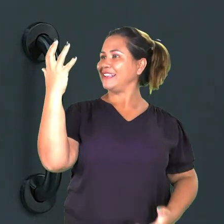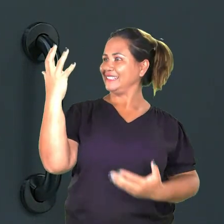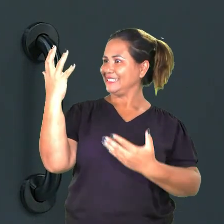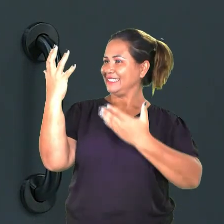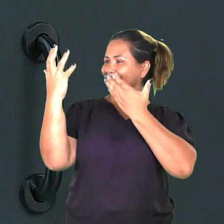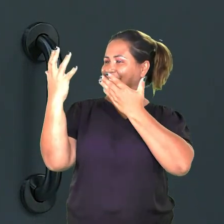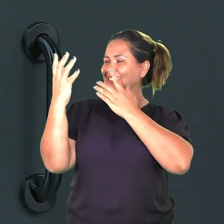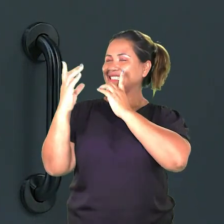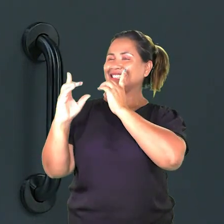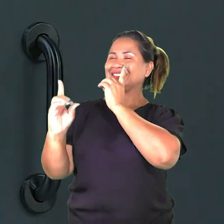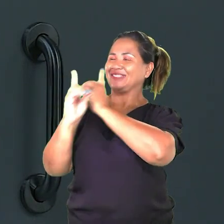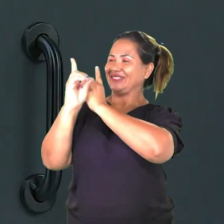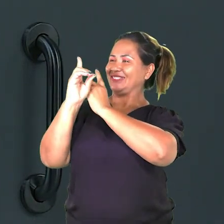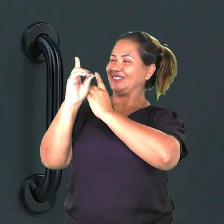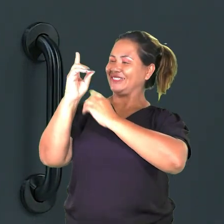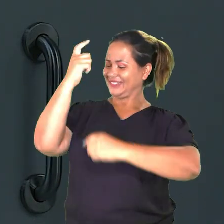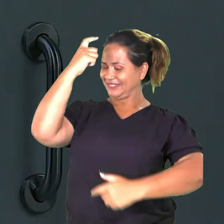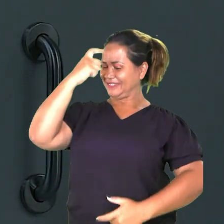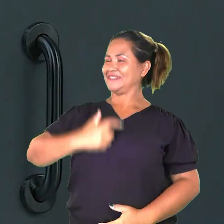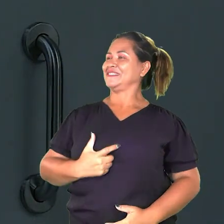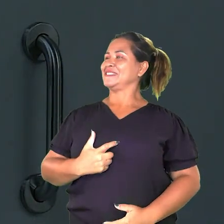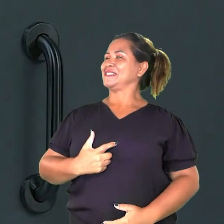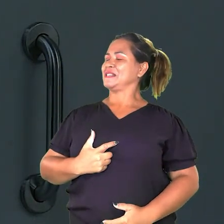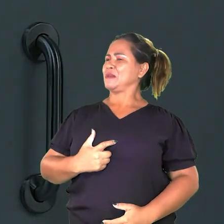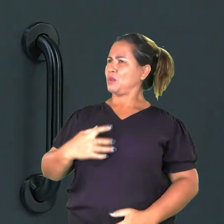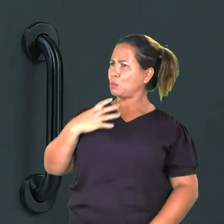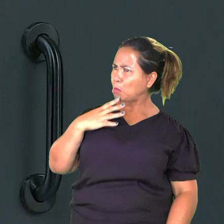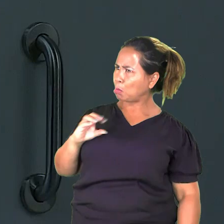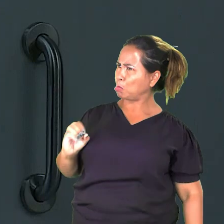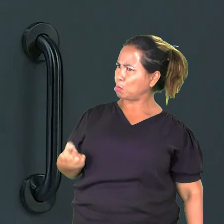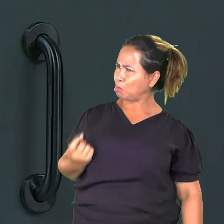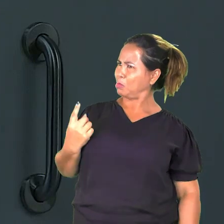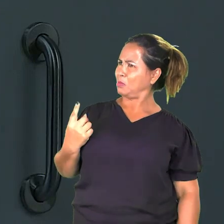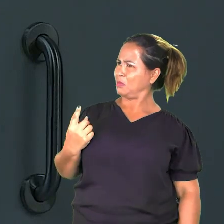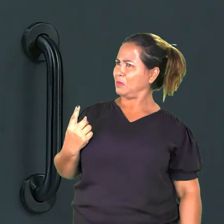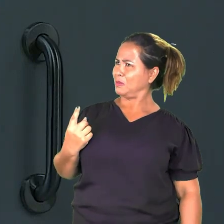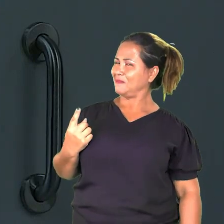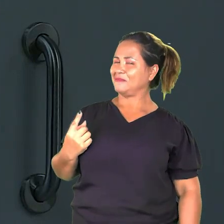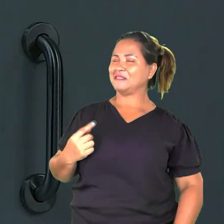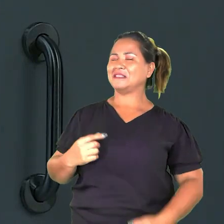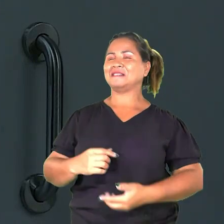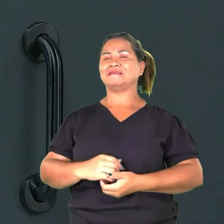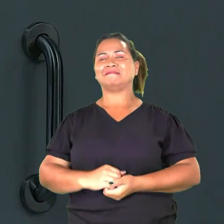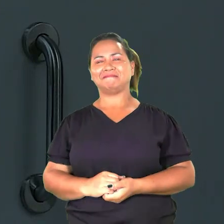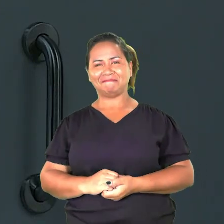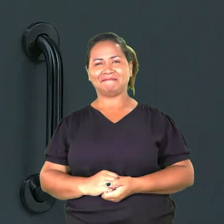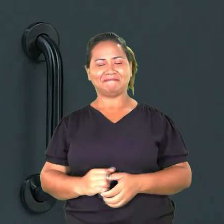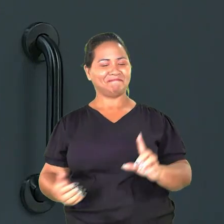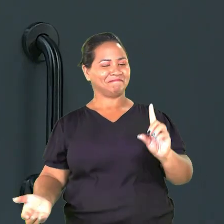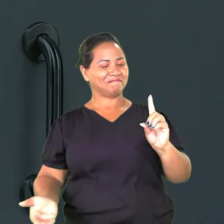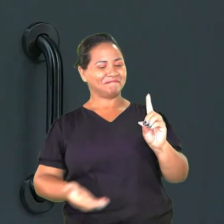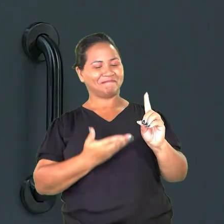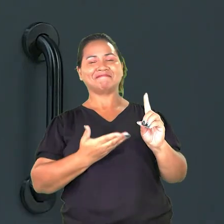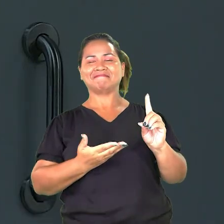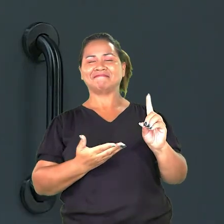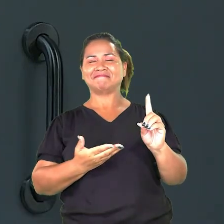espelho encontro repetido o reflexo de um eu desconhecido.